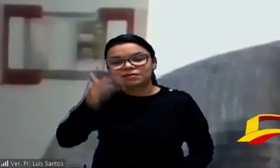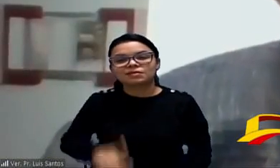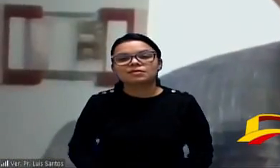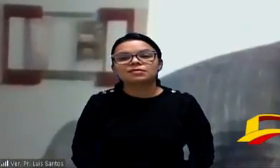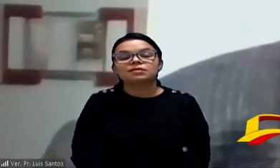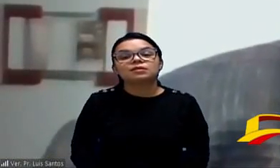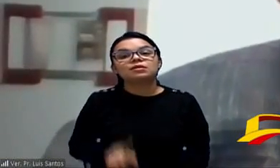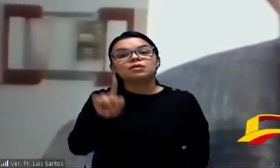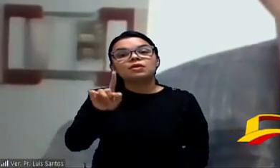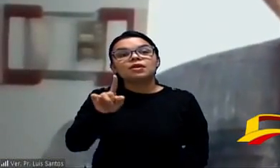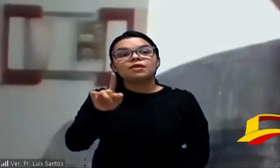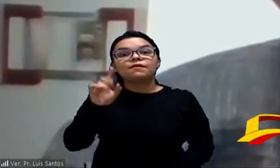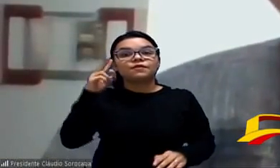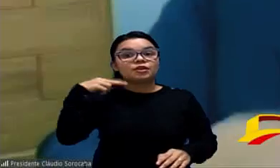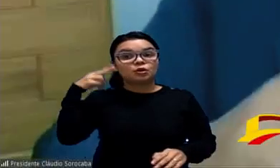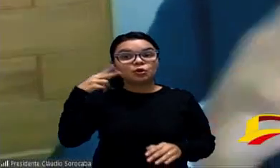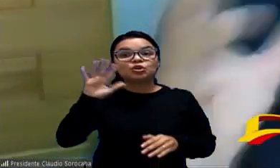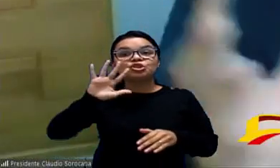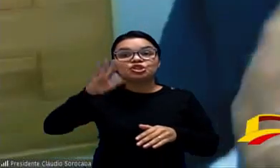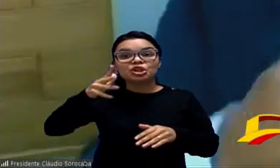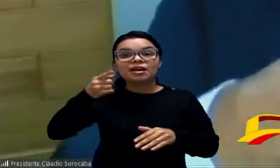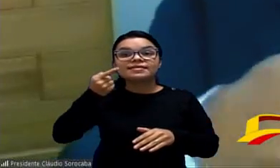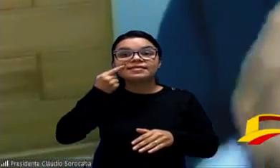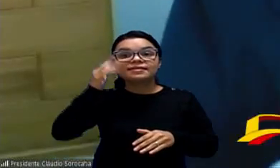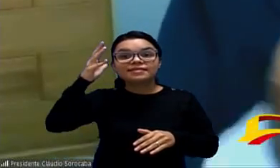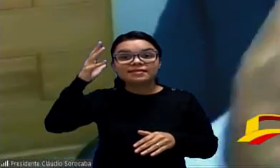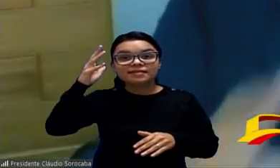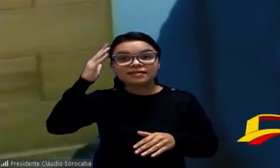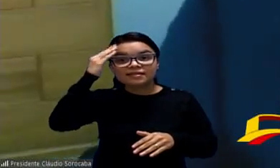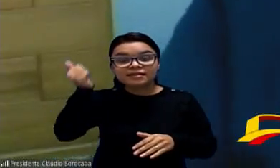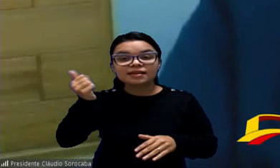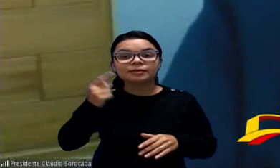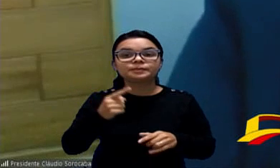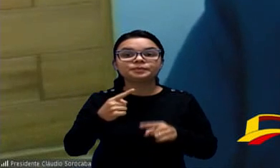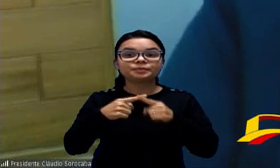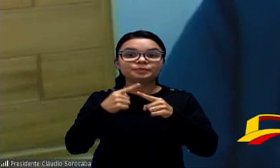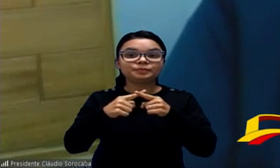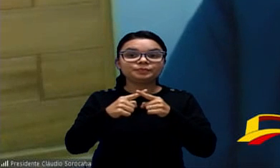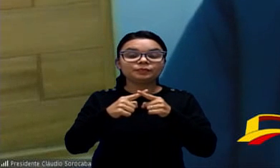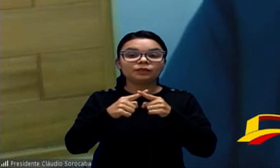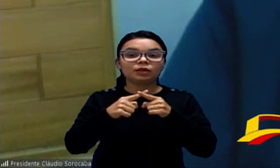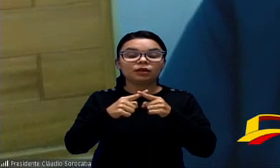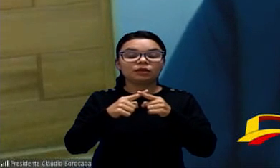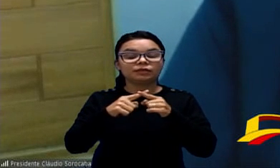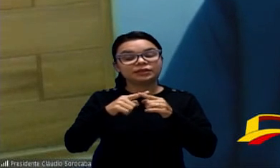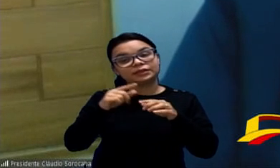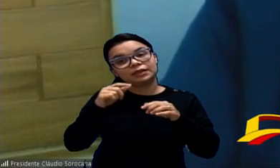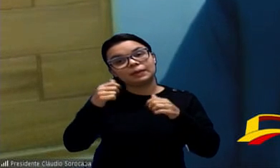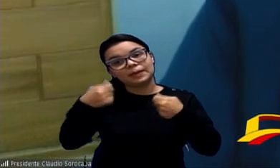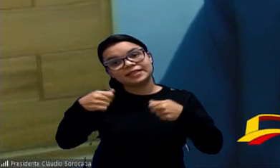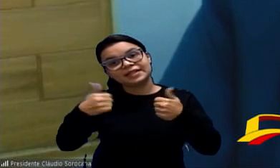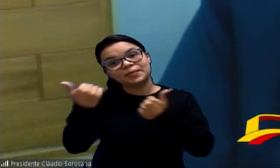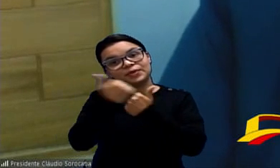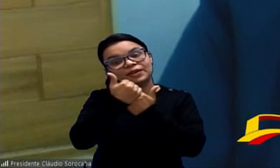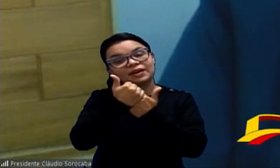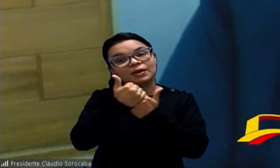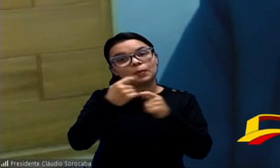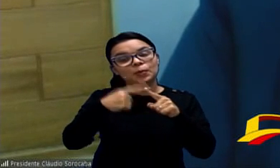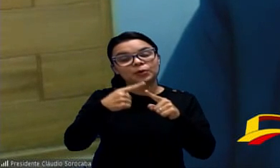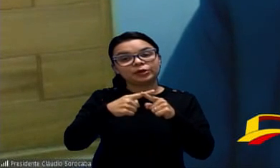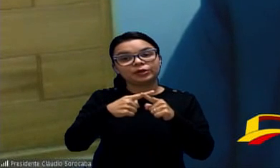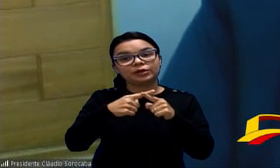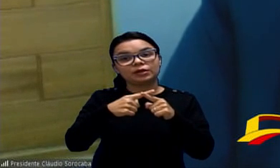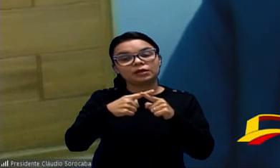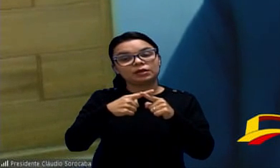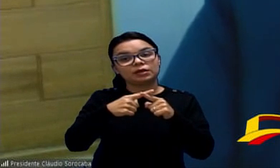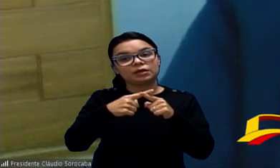aqui, vereador, só para poder. Vossa Excelência vai ter que mudar a forma, porque, veja só, a mudança desse calendário